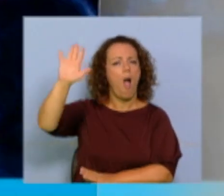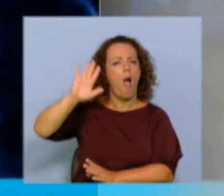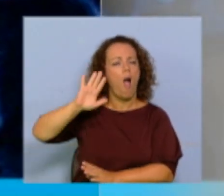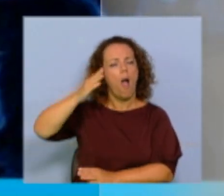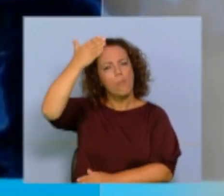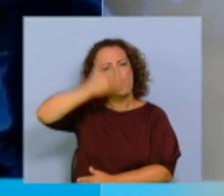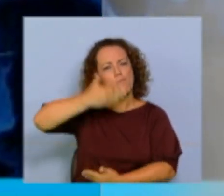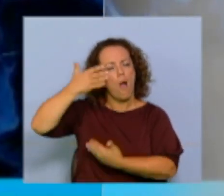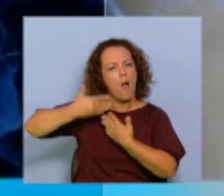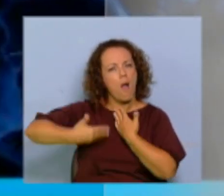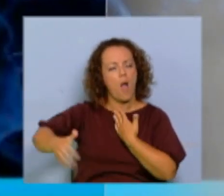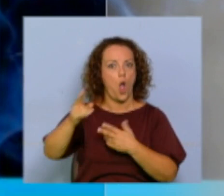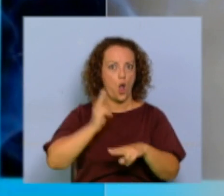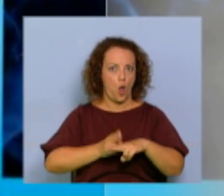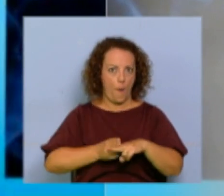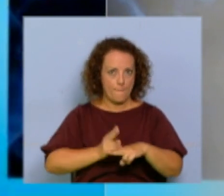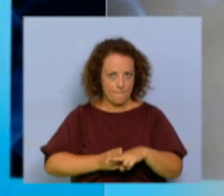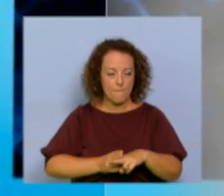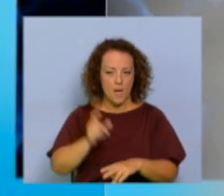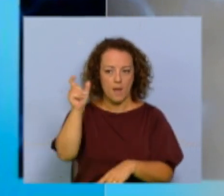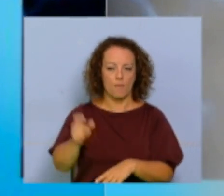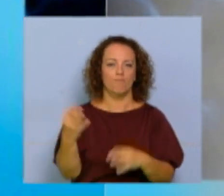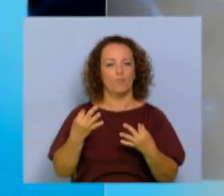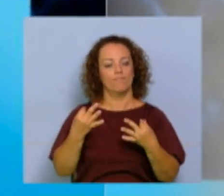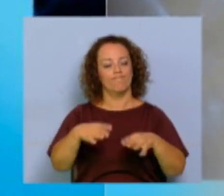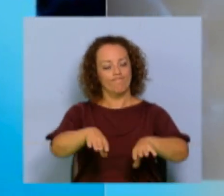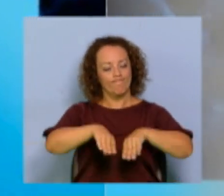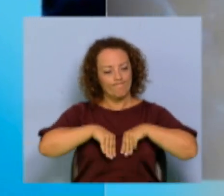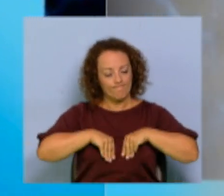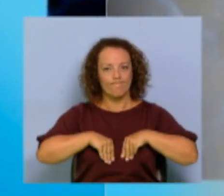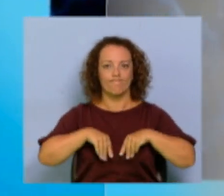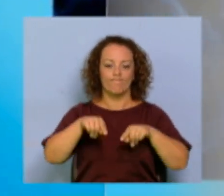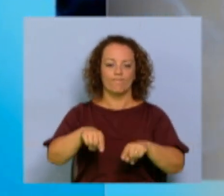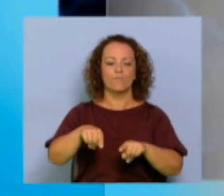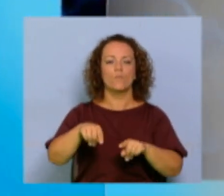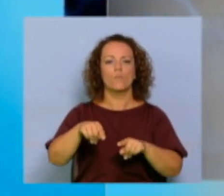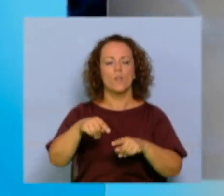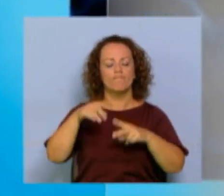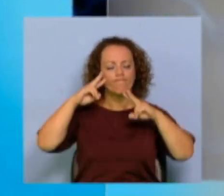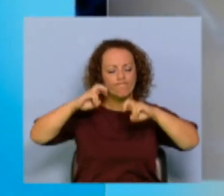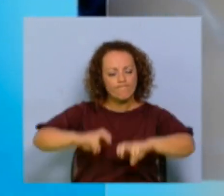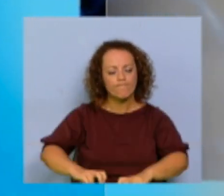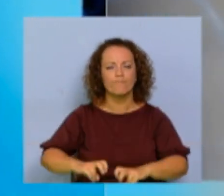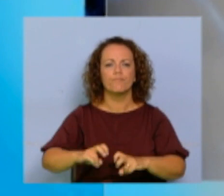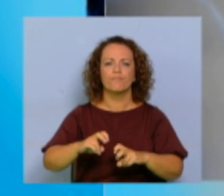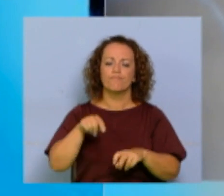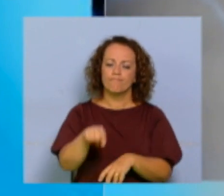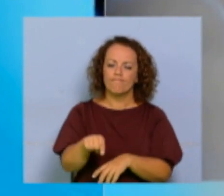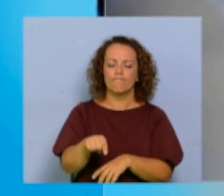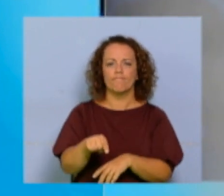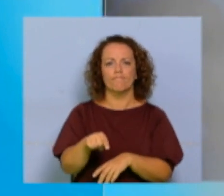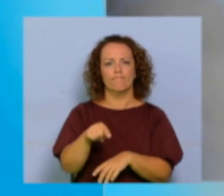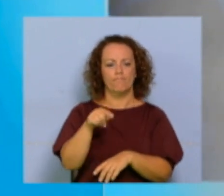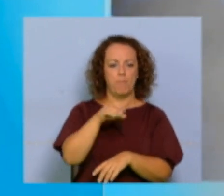tem realmente assumido esta missão nos Puritanos, deste Observatório da Justiça e da Paz. O que é, na realidade, e porquê é